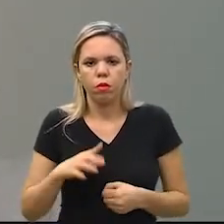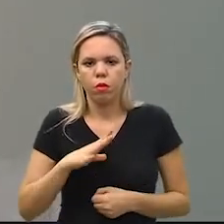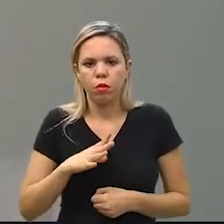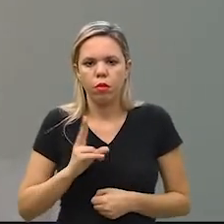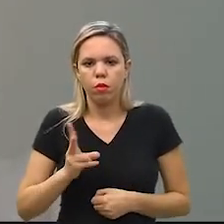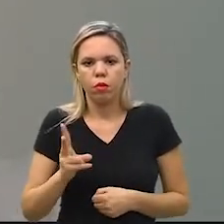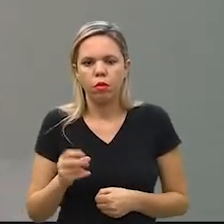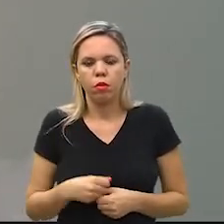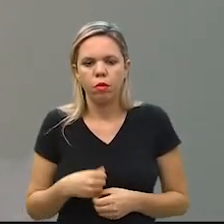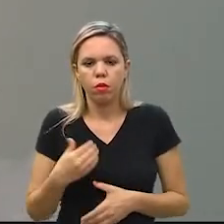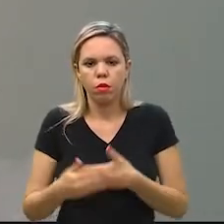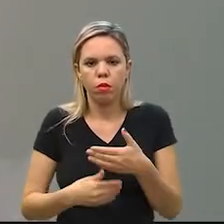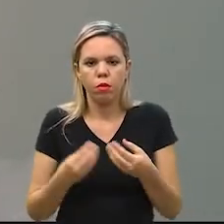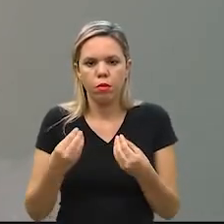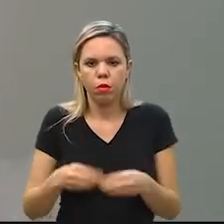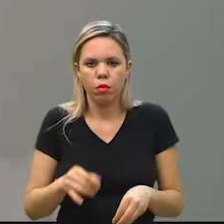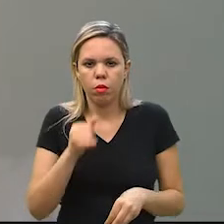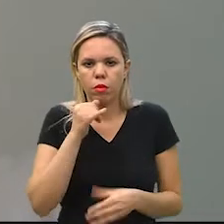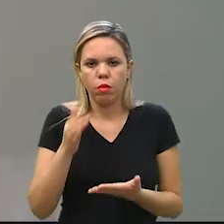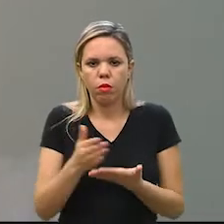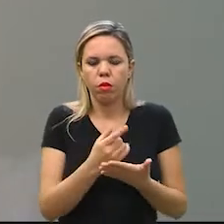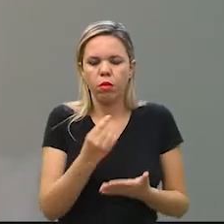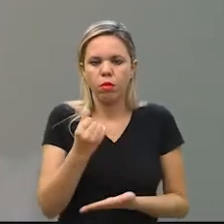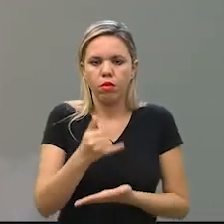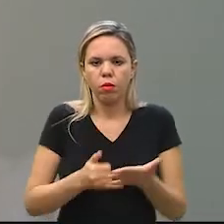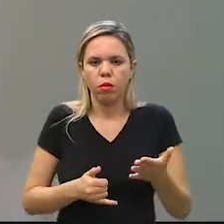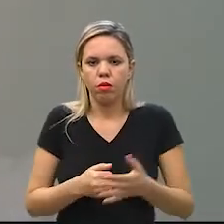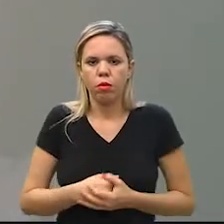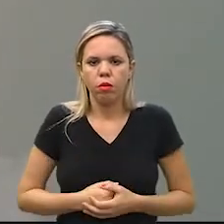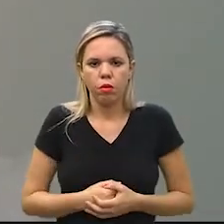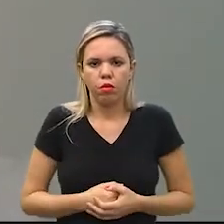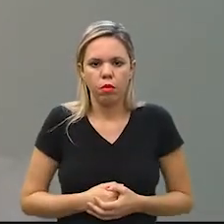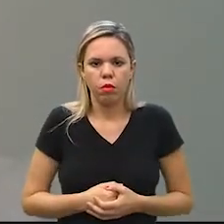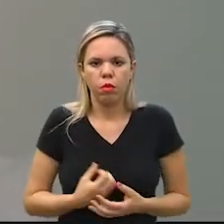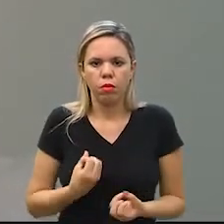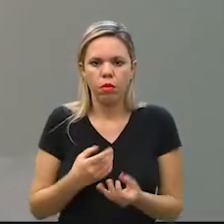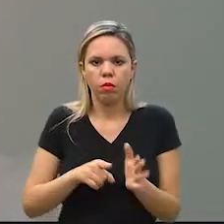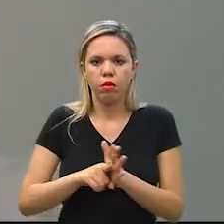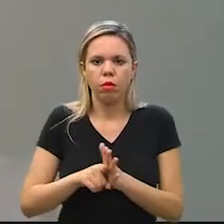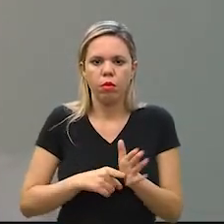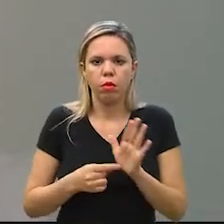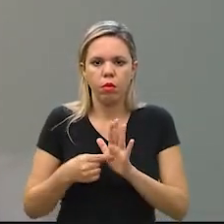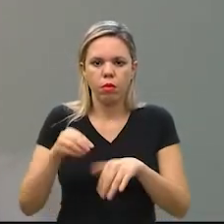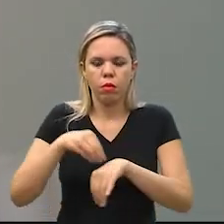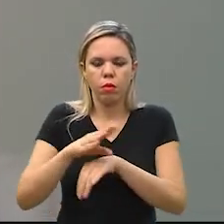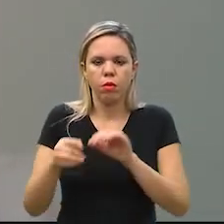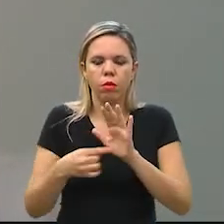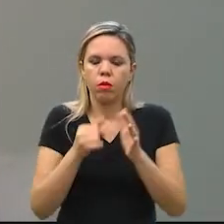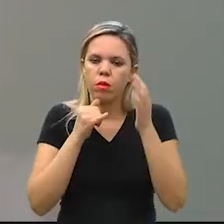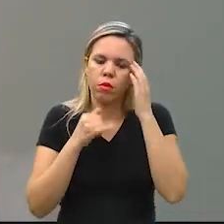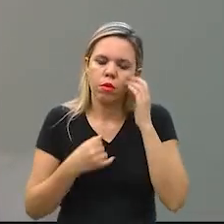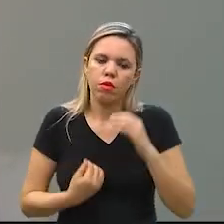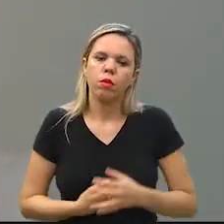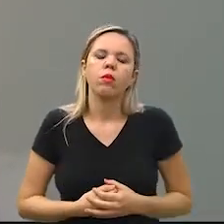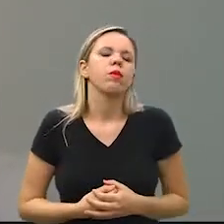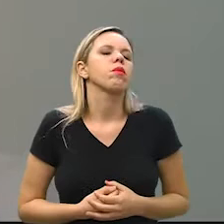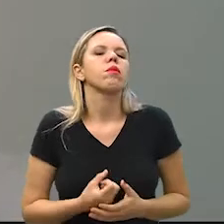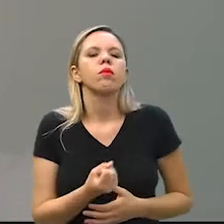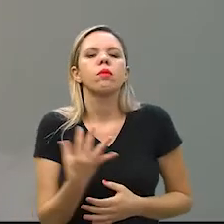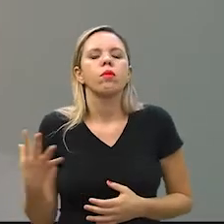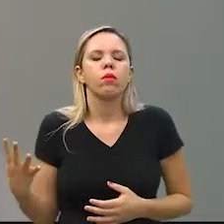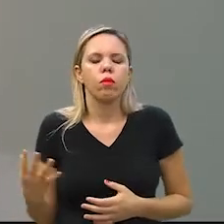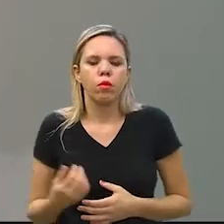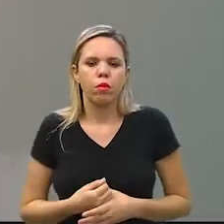são impactadas diretamente com a arrecadação de impostos. E com esses dados que você nos trouxe, por exemplo, que boa parte,